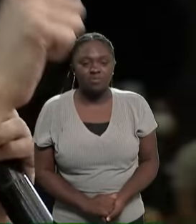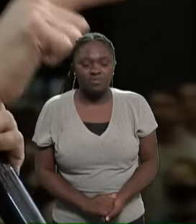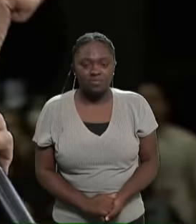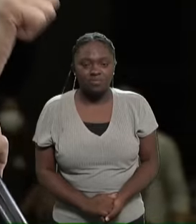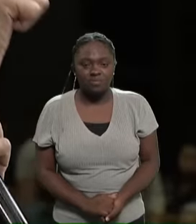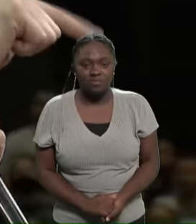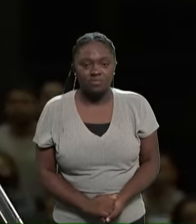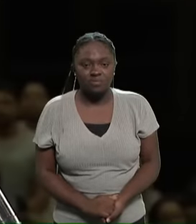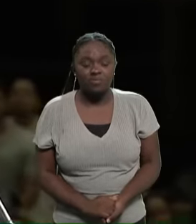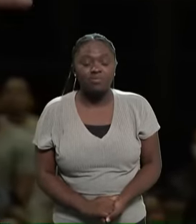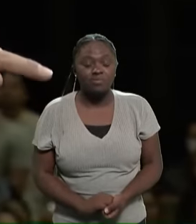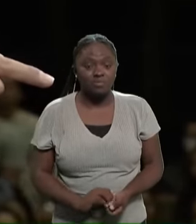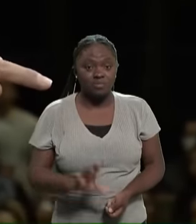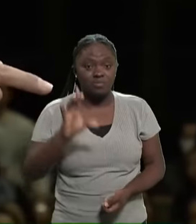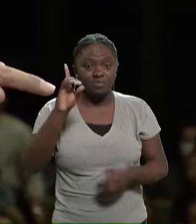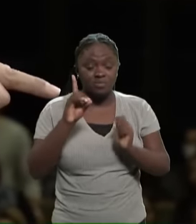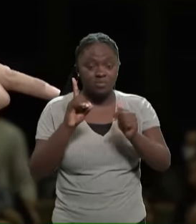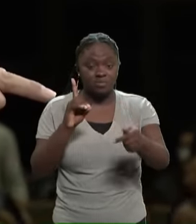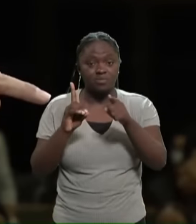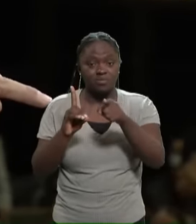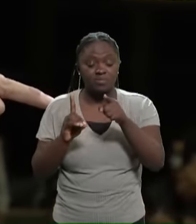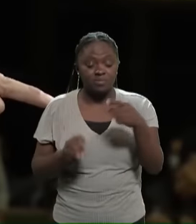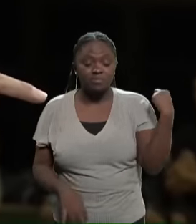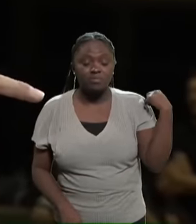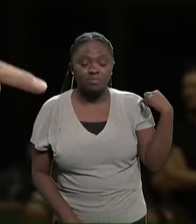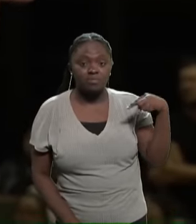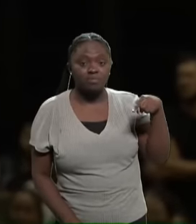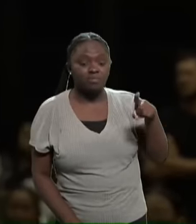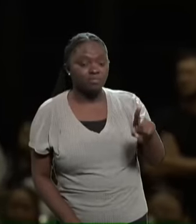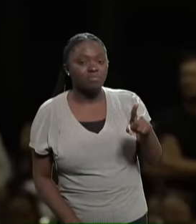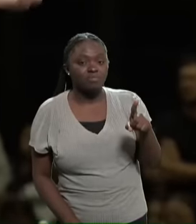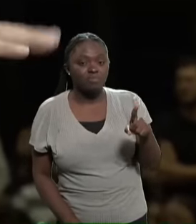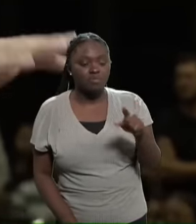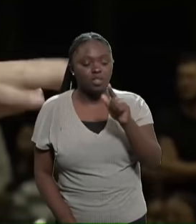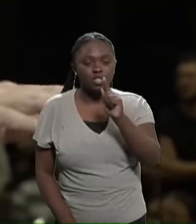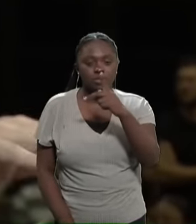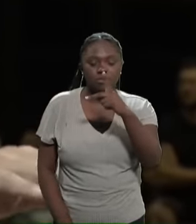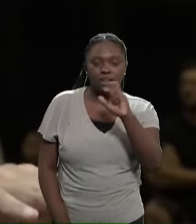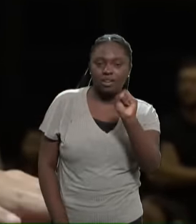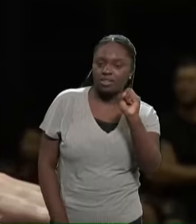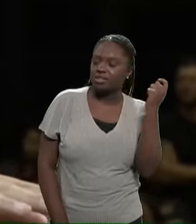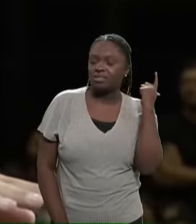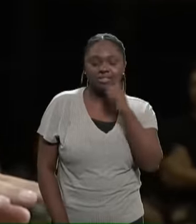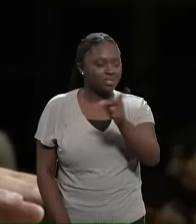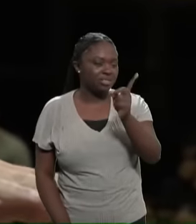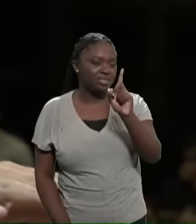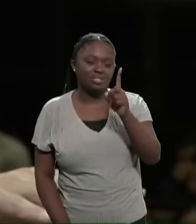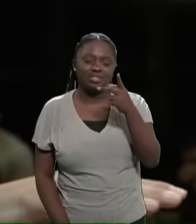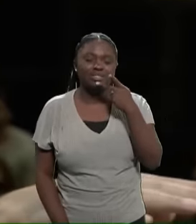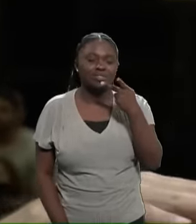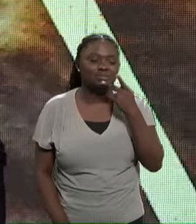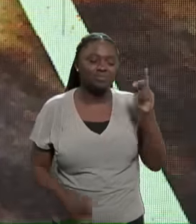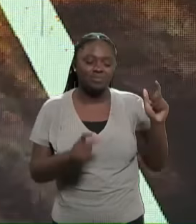por onde Deus te vai fazer passar, nem o GPS vai conseguir identificar.